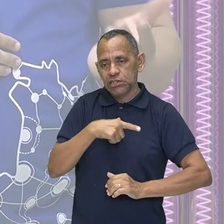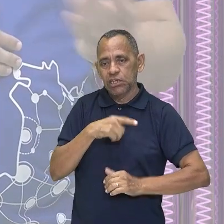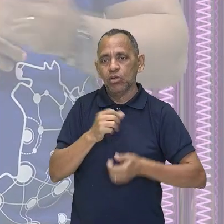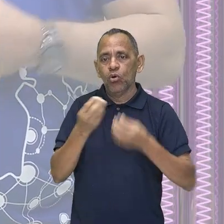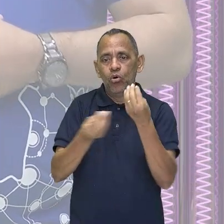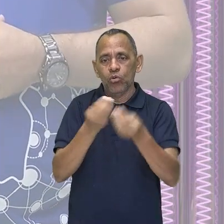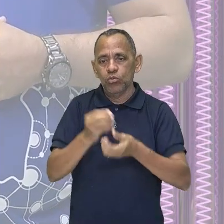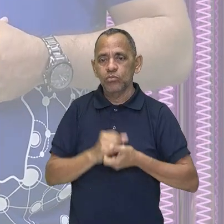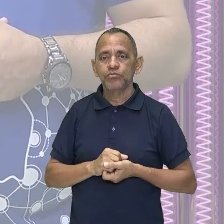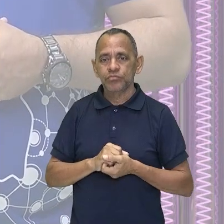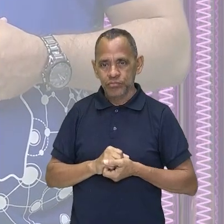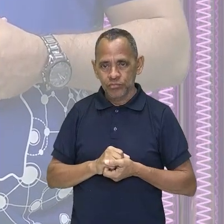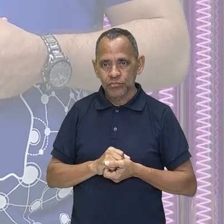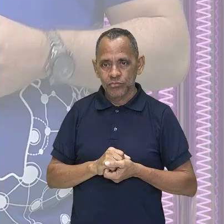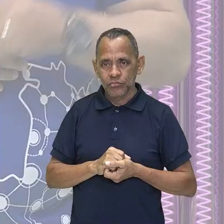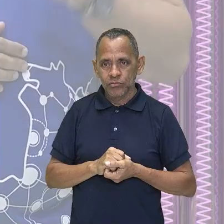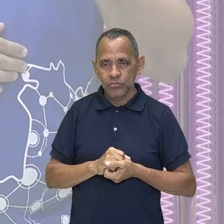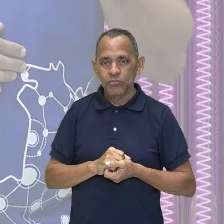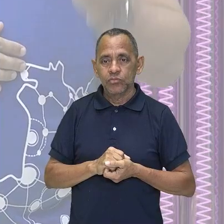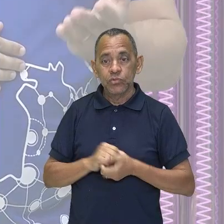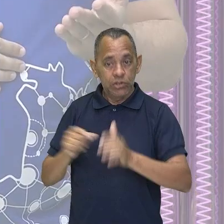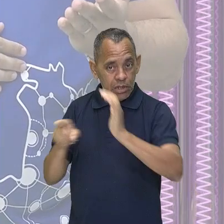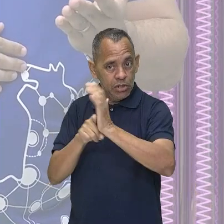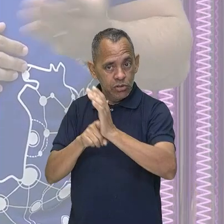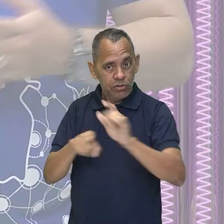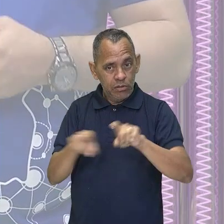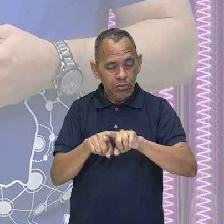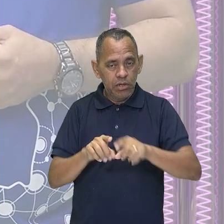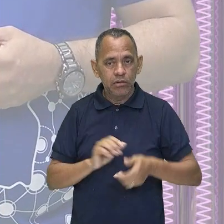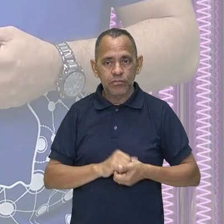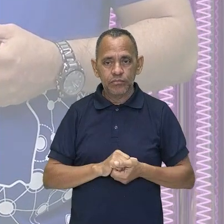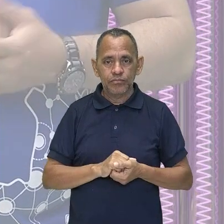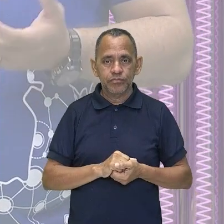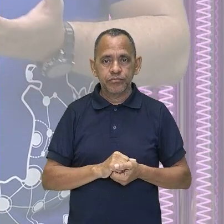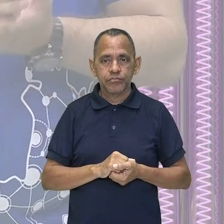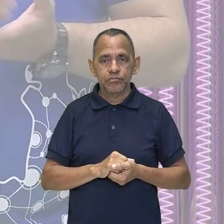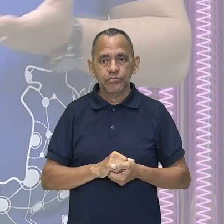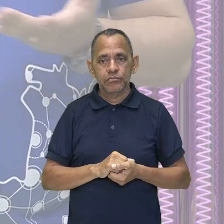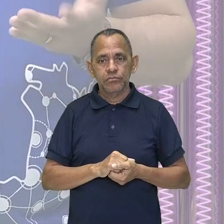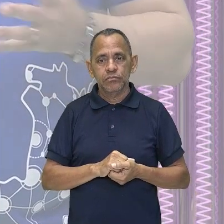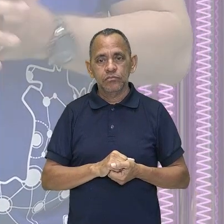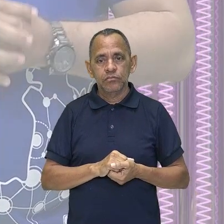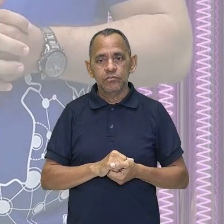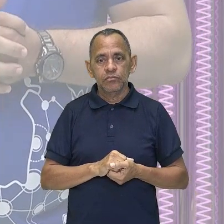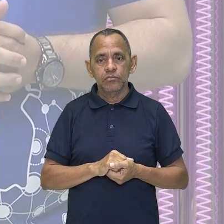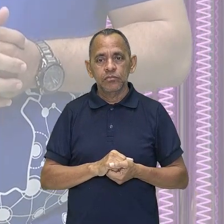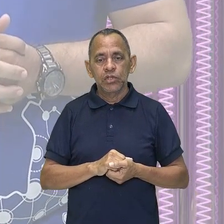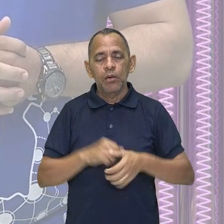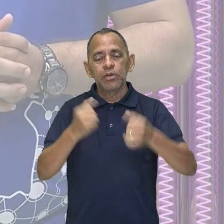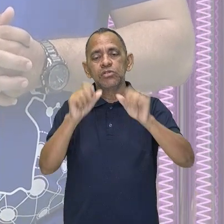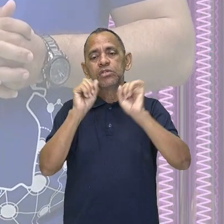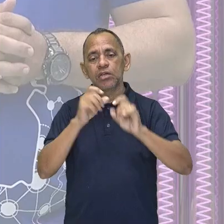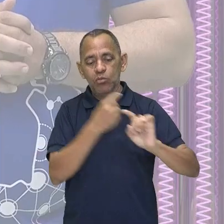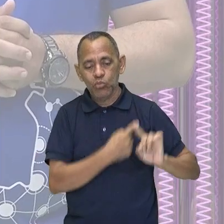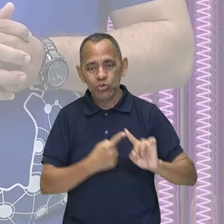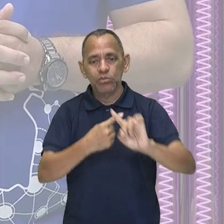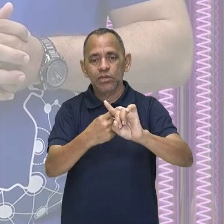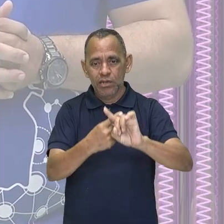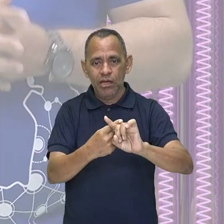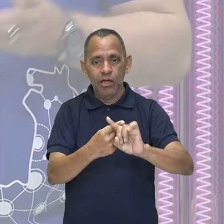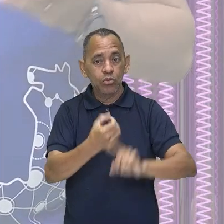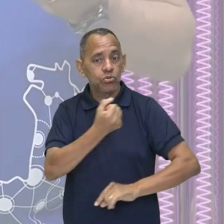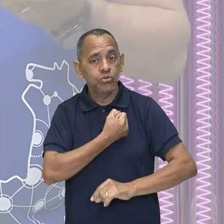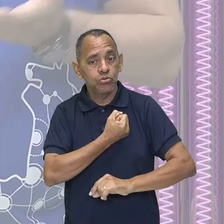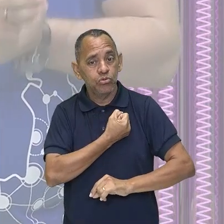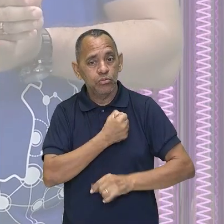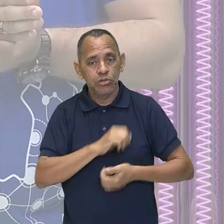gente acabou de ver no exemplo anterior. O meu resultado já vai dar negativo. Então, basta eu fazer a multiplicação somente com os